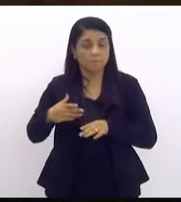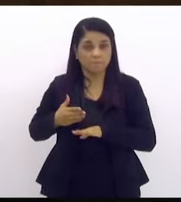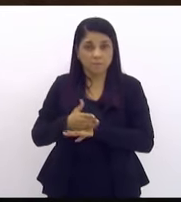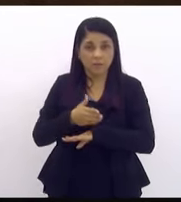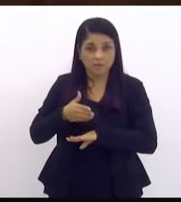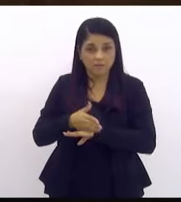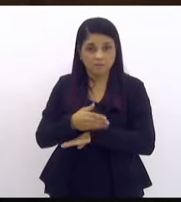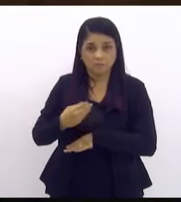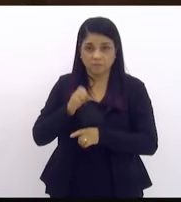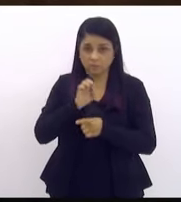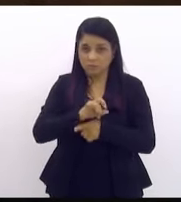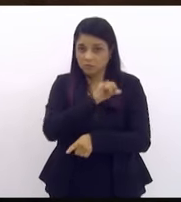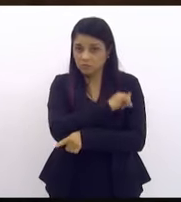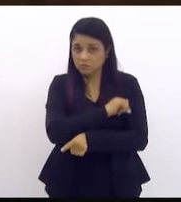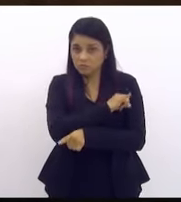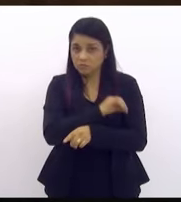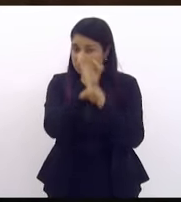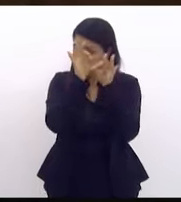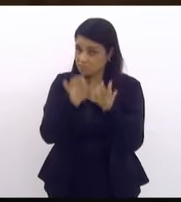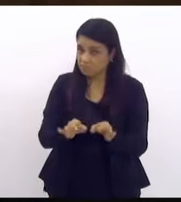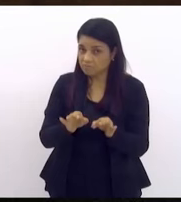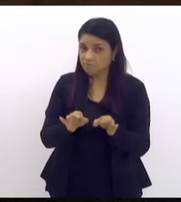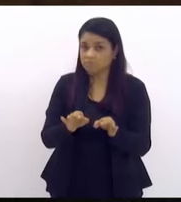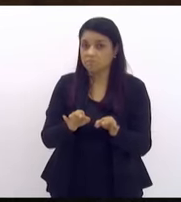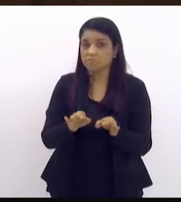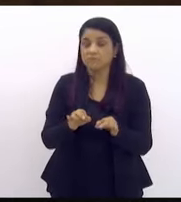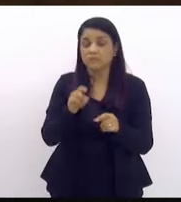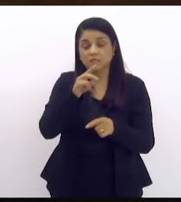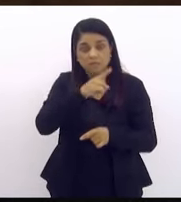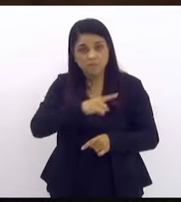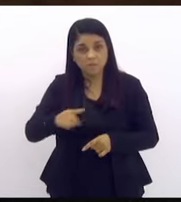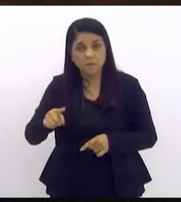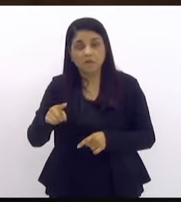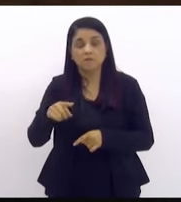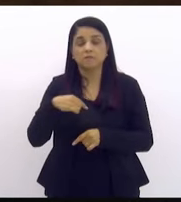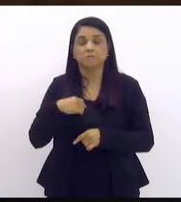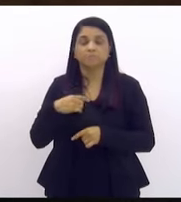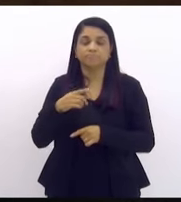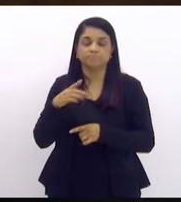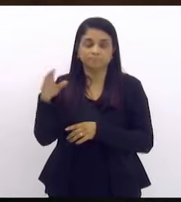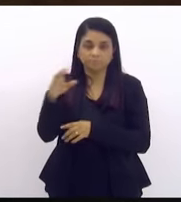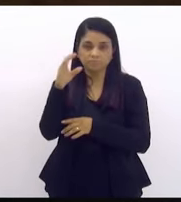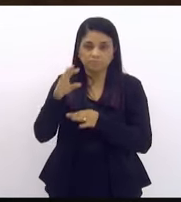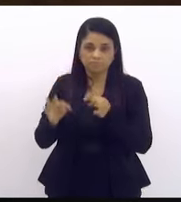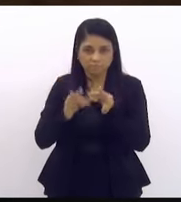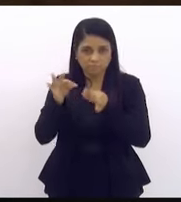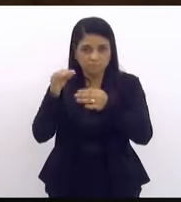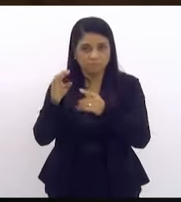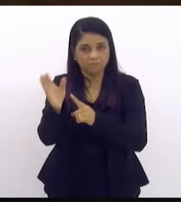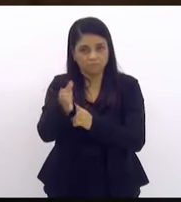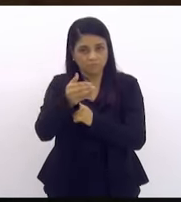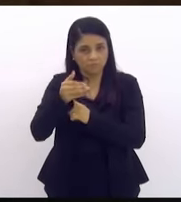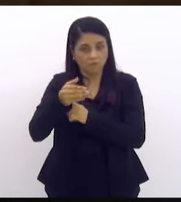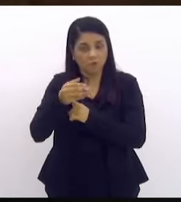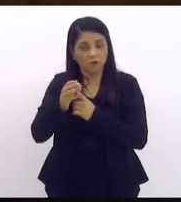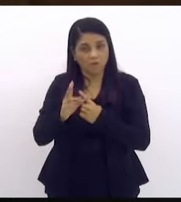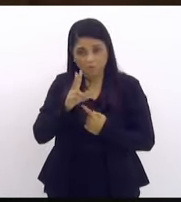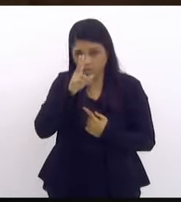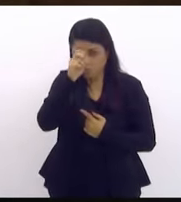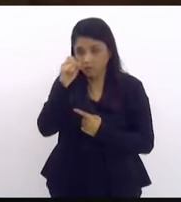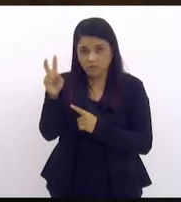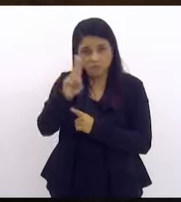com maior assertividade da Semana de Ciência e Tecnologia, fortalecendo as universidades, fortalecendo o setor